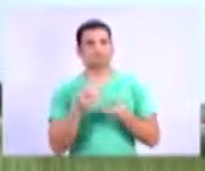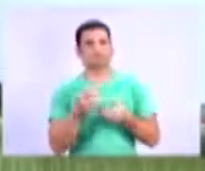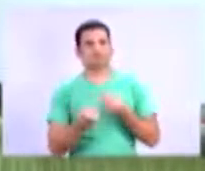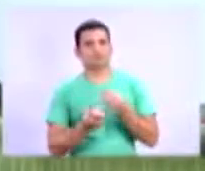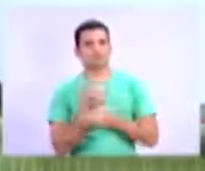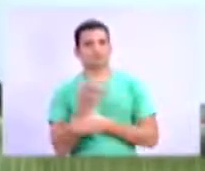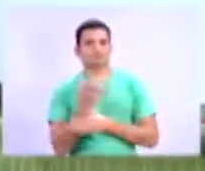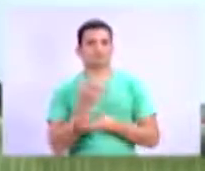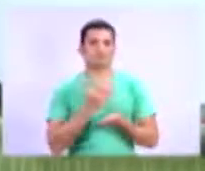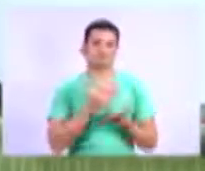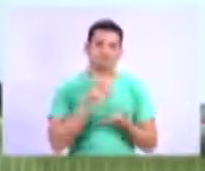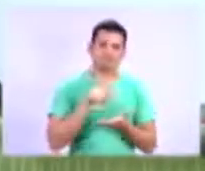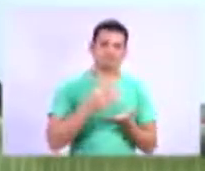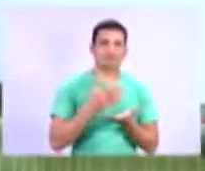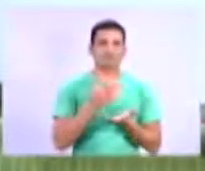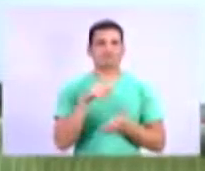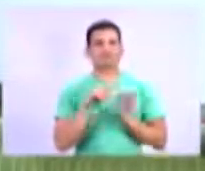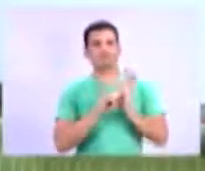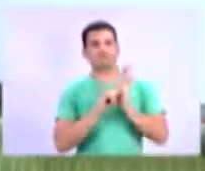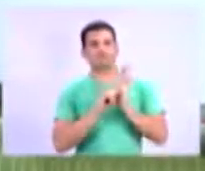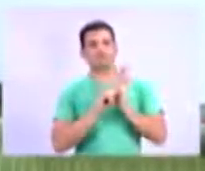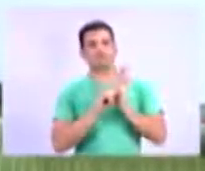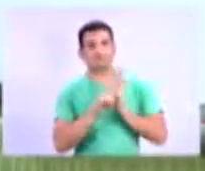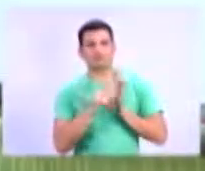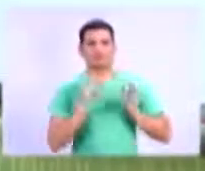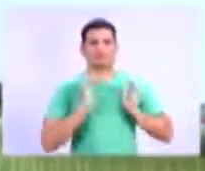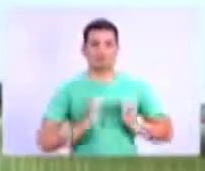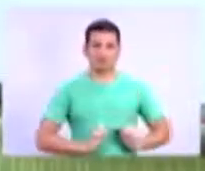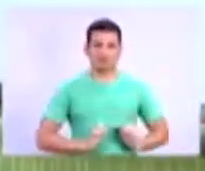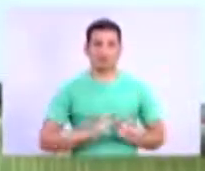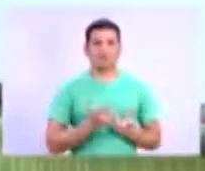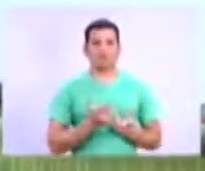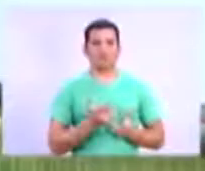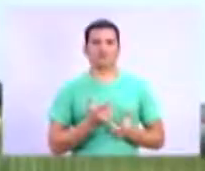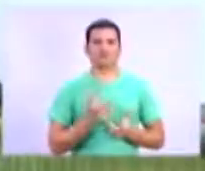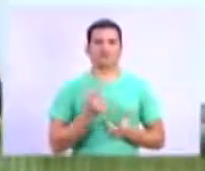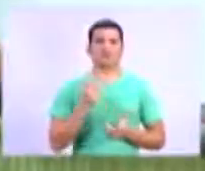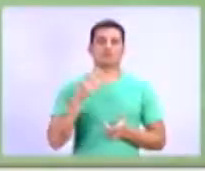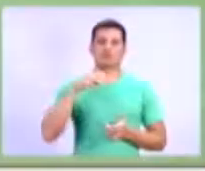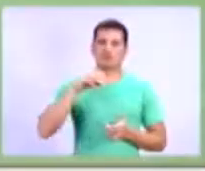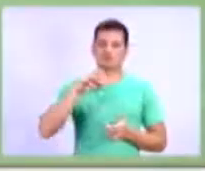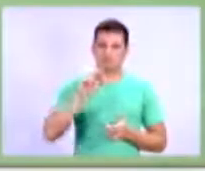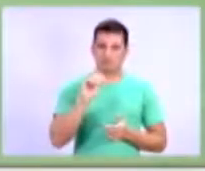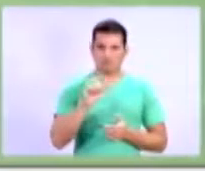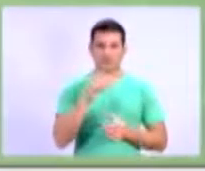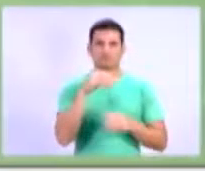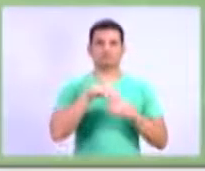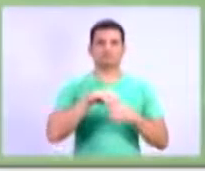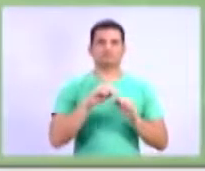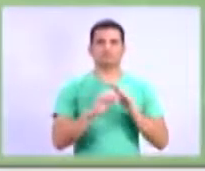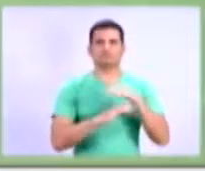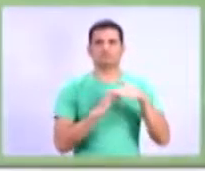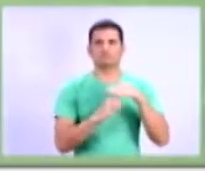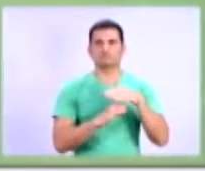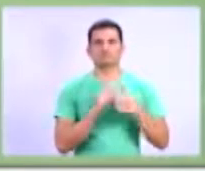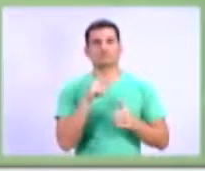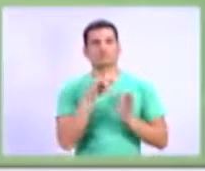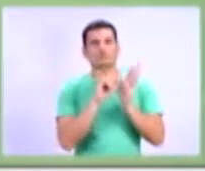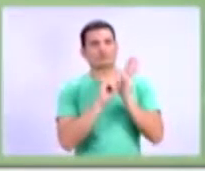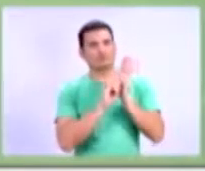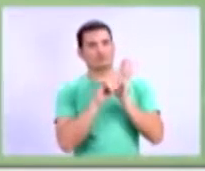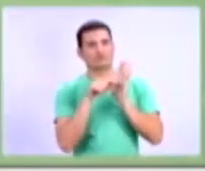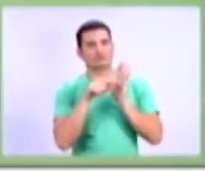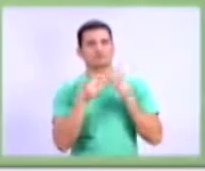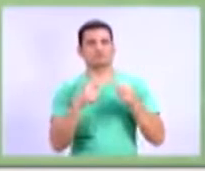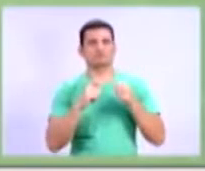justamente dessa ética ou dessa moral que é pregada dentro da empresa. Então, essa identidade, ela tem que